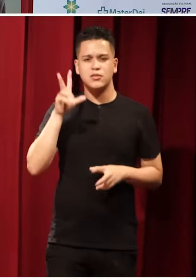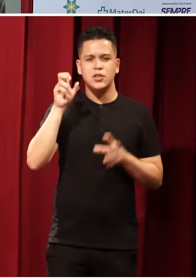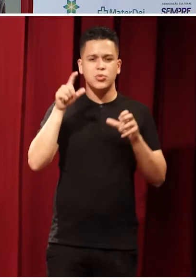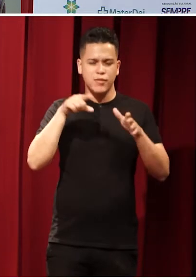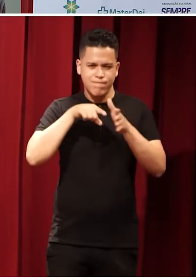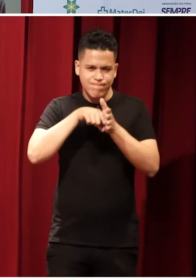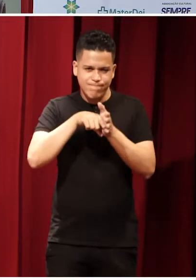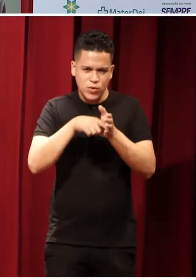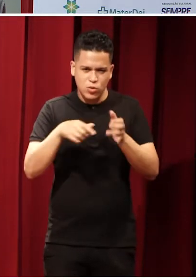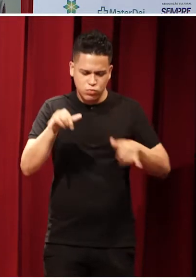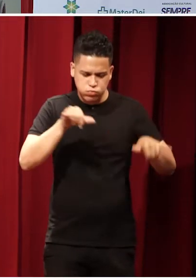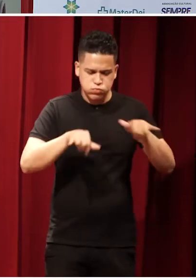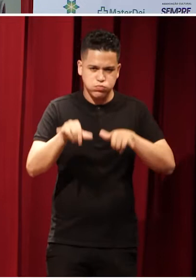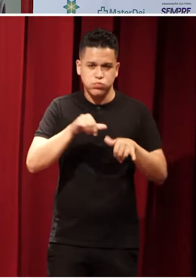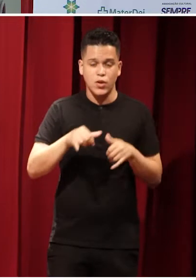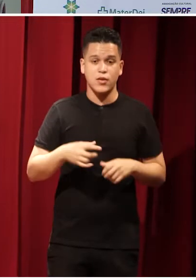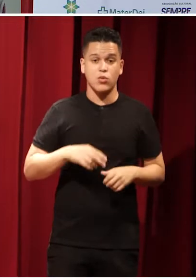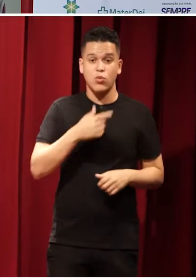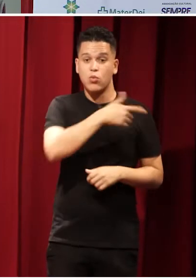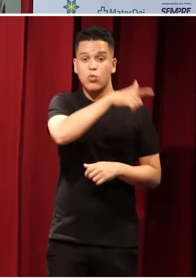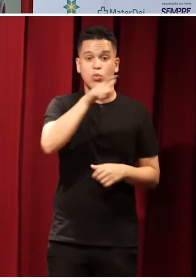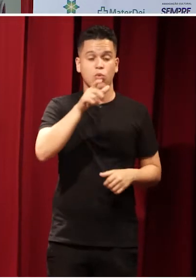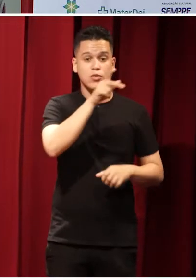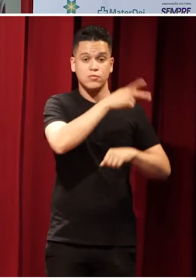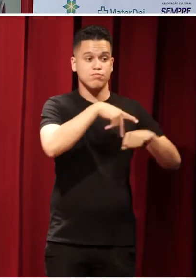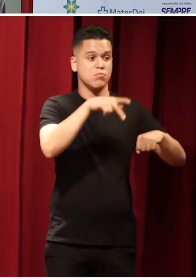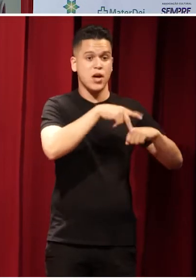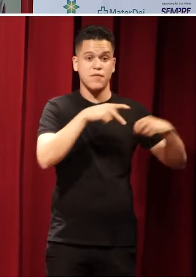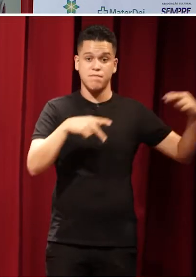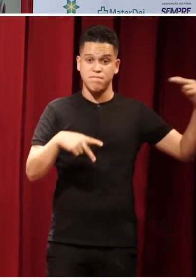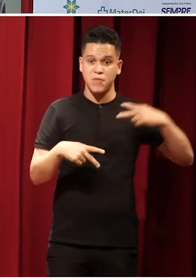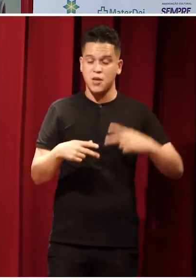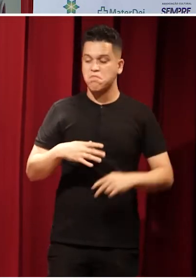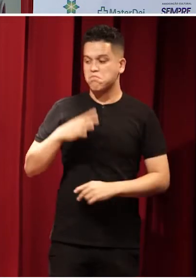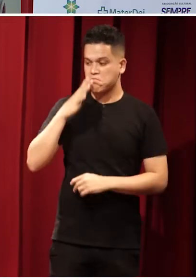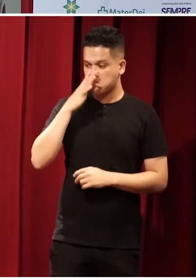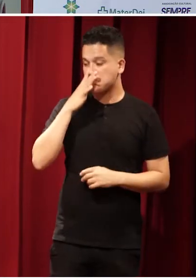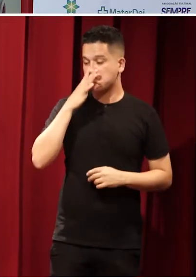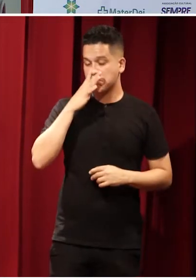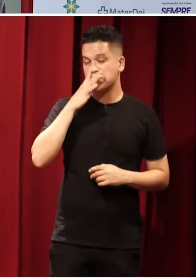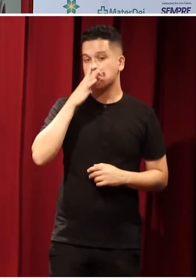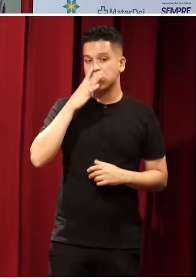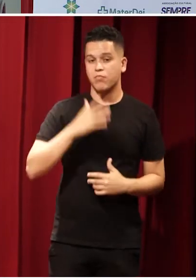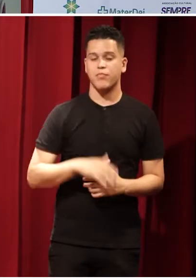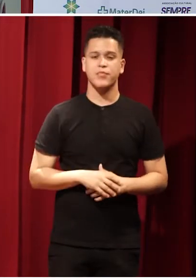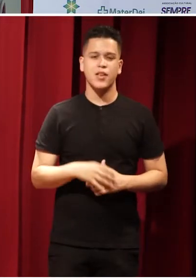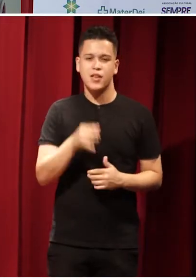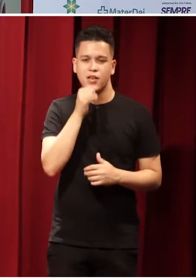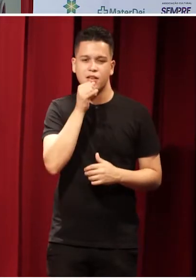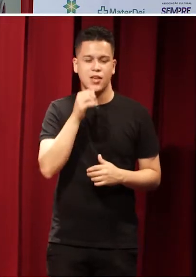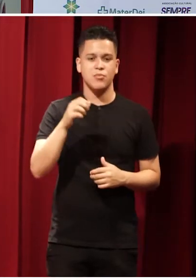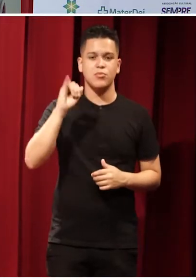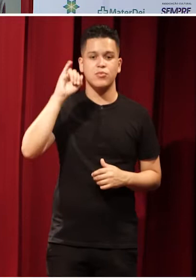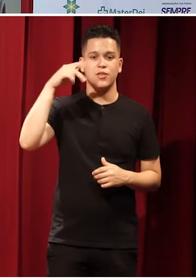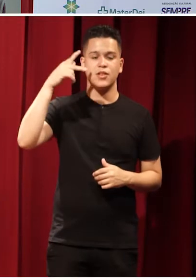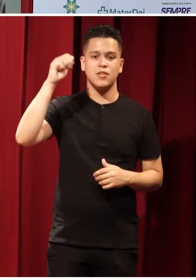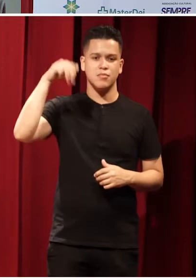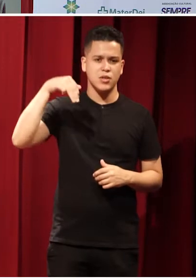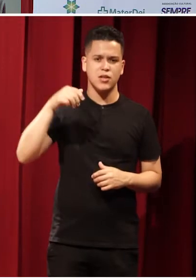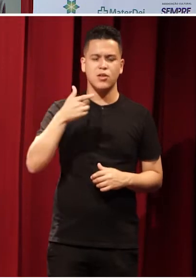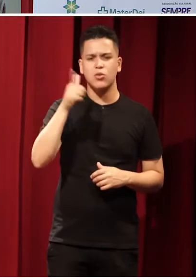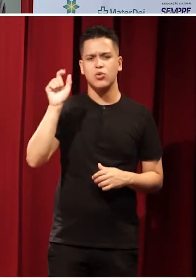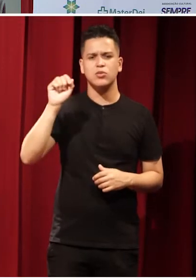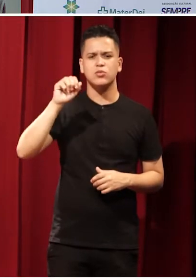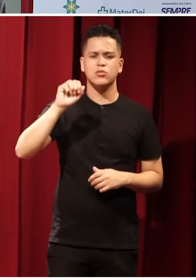trabalho científico reconhecido internacionalmente extraordinário. Você tem no IPAM,